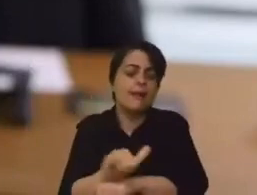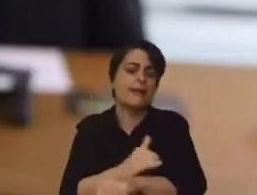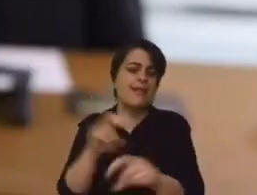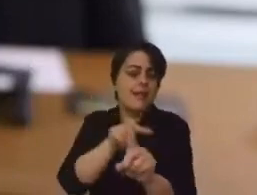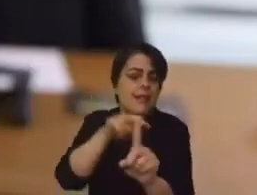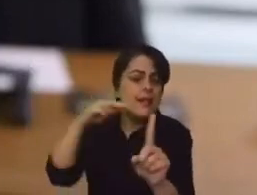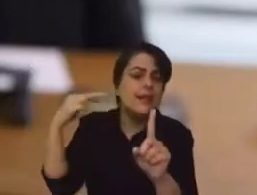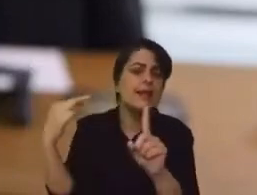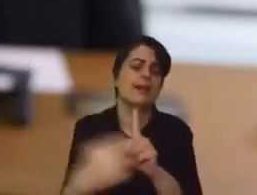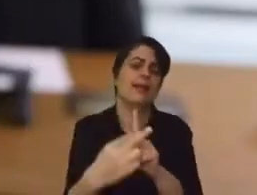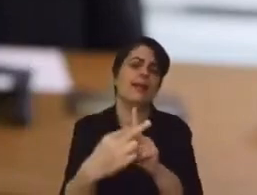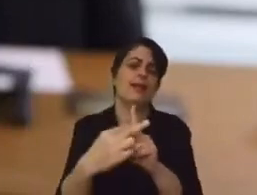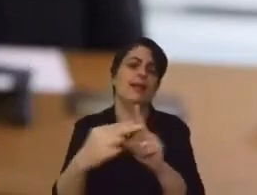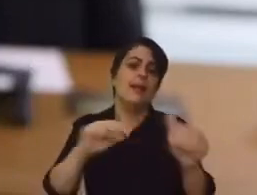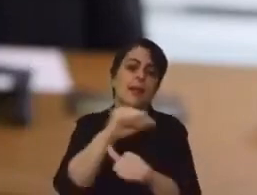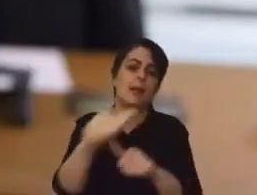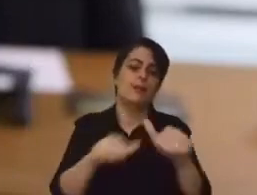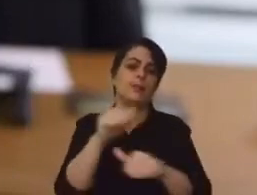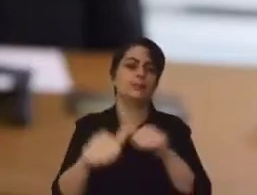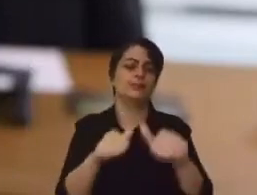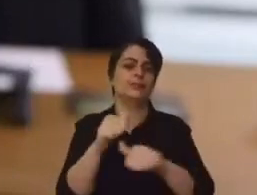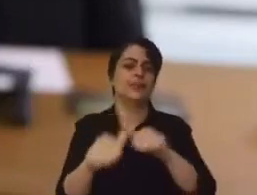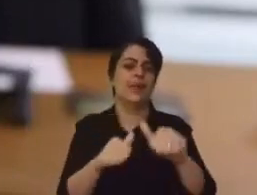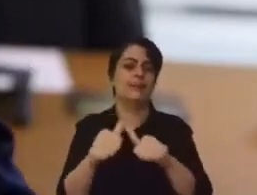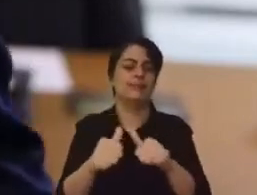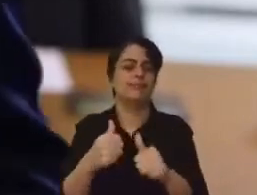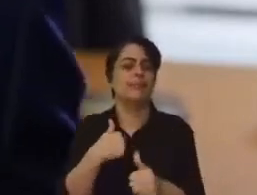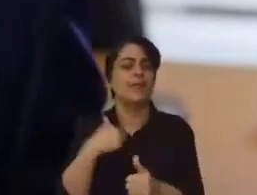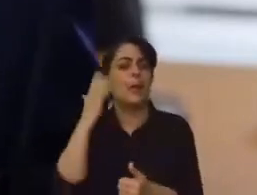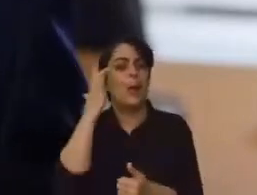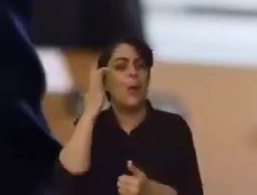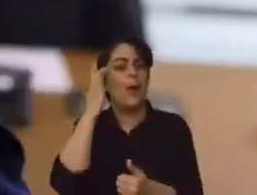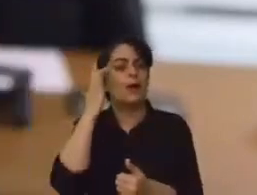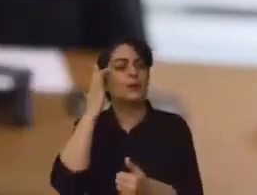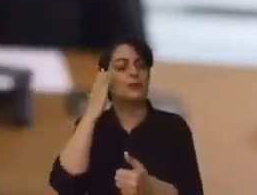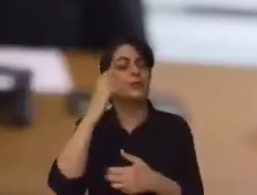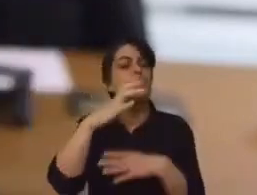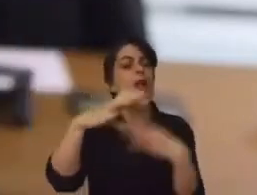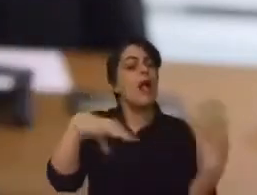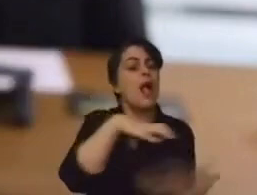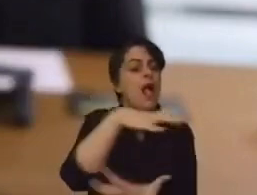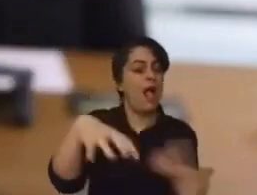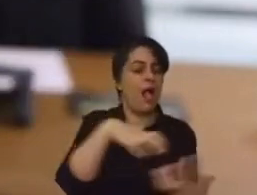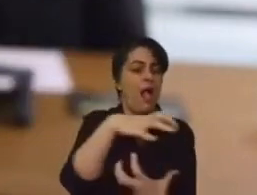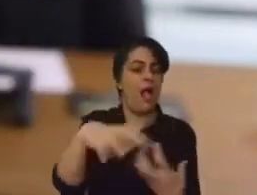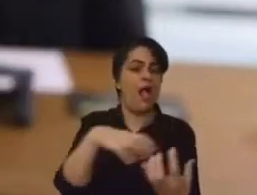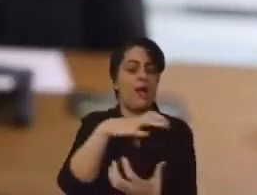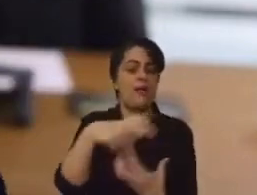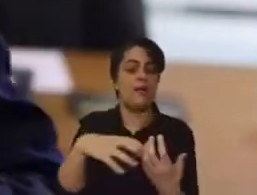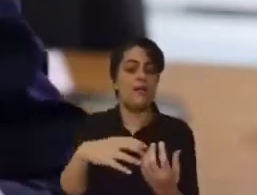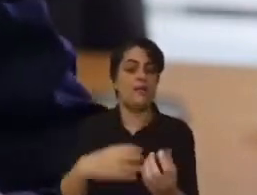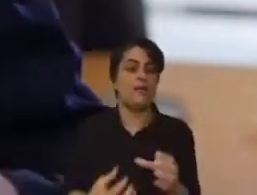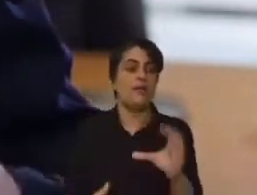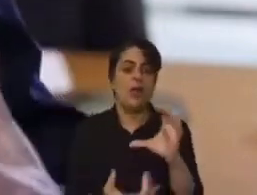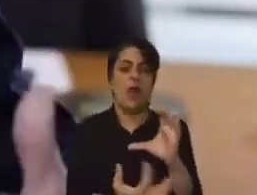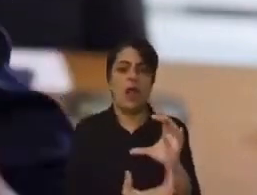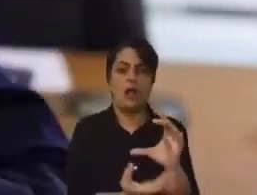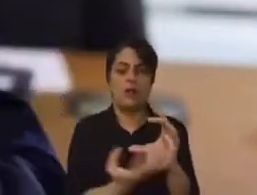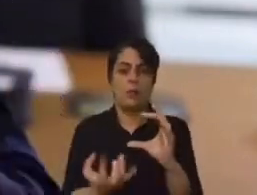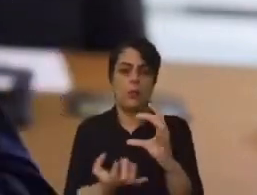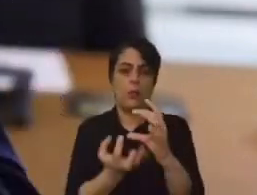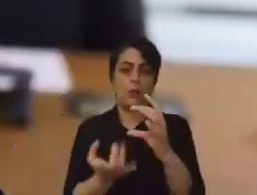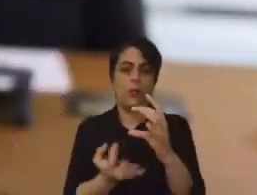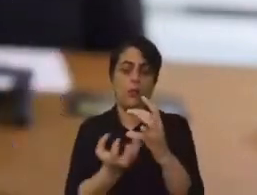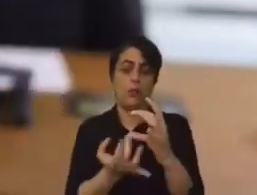sindical. Eu acho que essa revolução digital que está acontecendo no mundo, eu não sei como é que a CUT